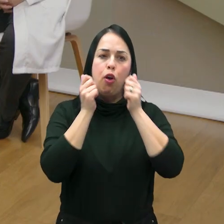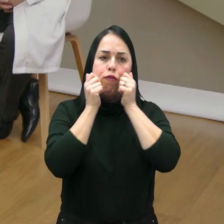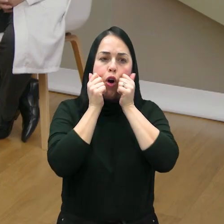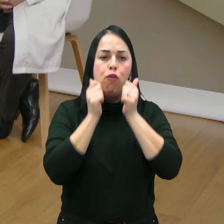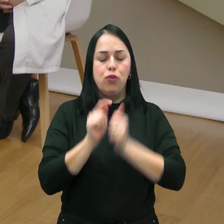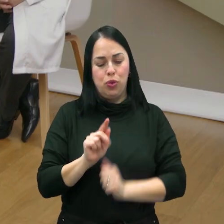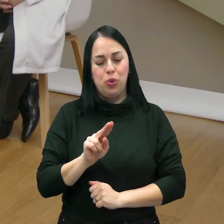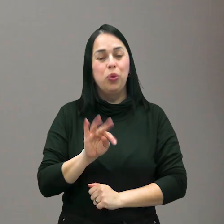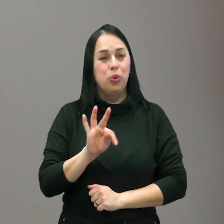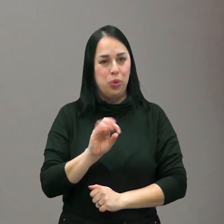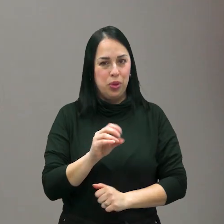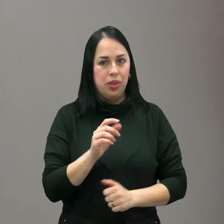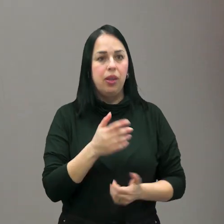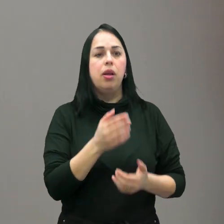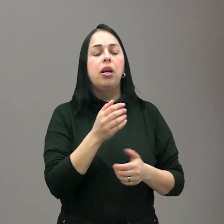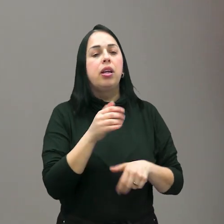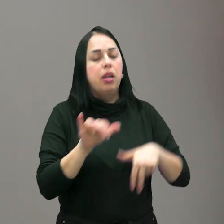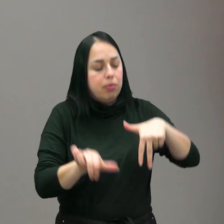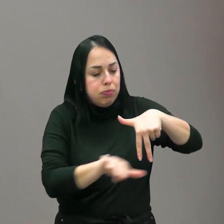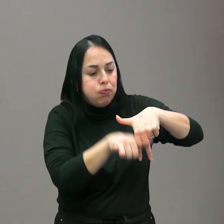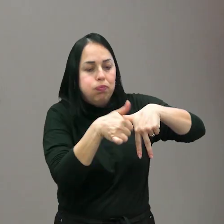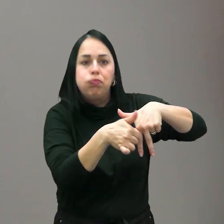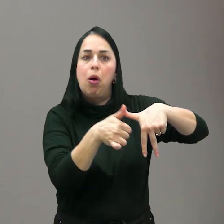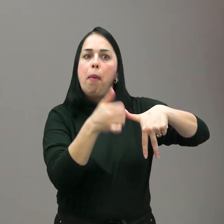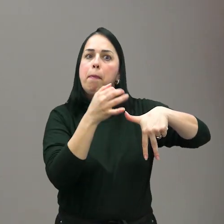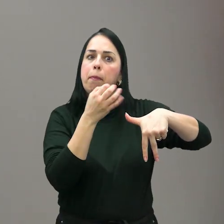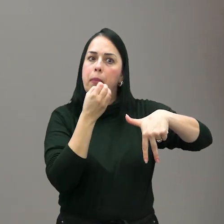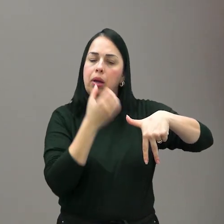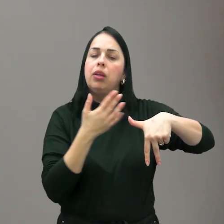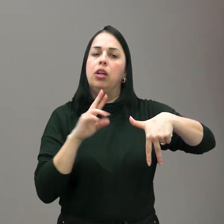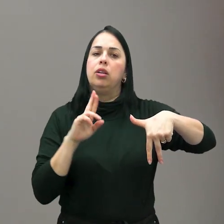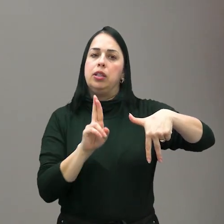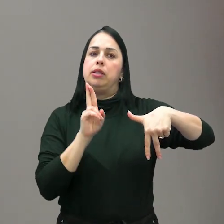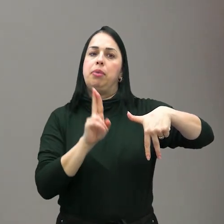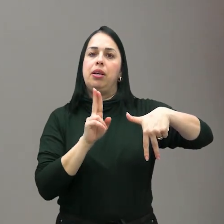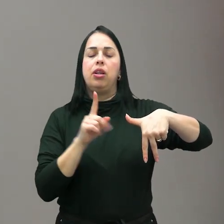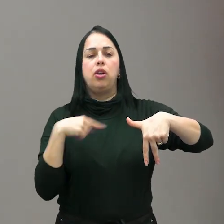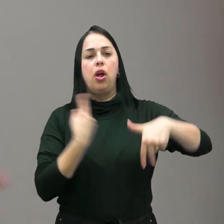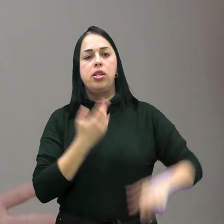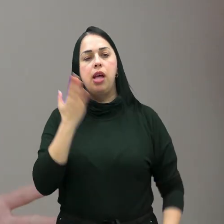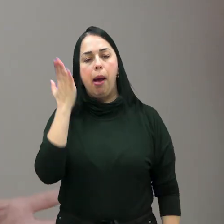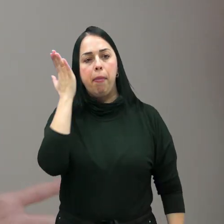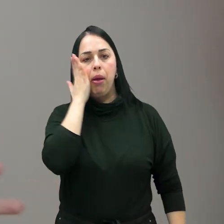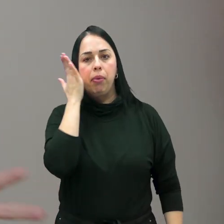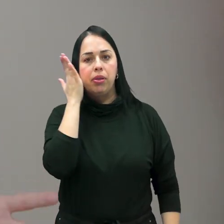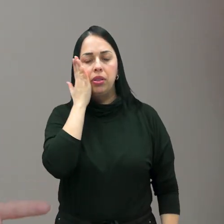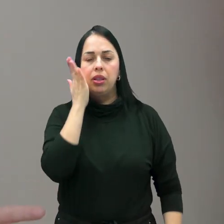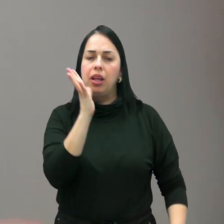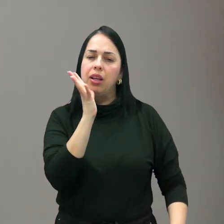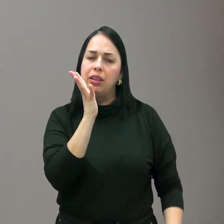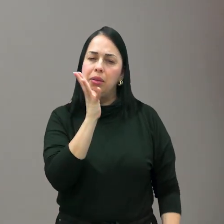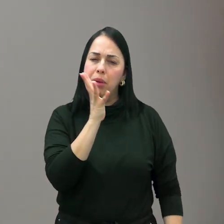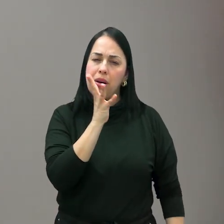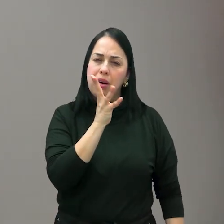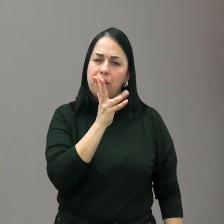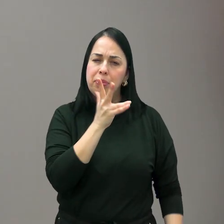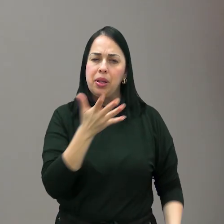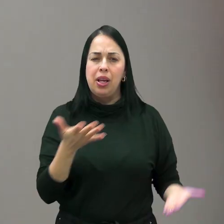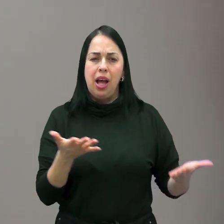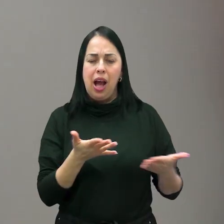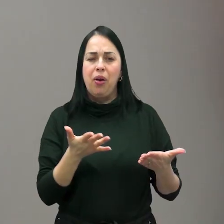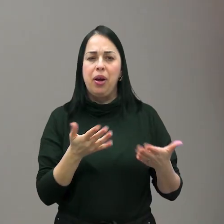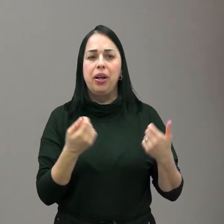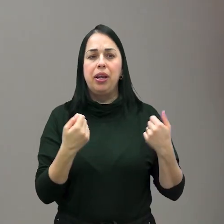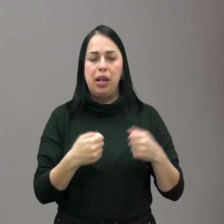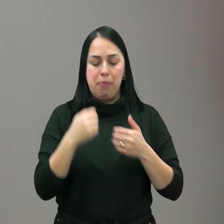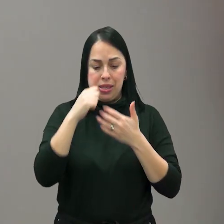Então, belezinha, o Guto, boa recuperação para ele, né? A gente sabe que, no caso, demora mais um